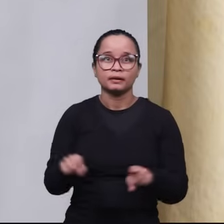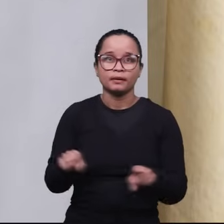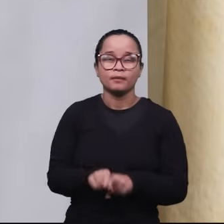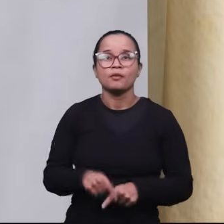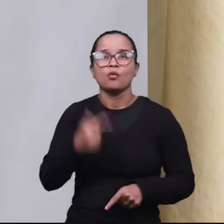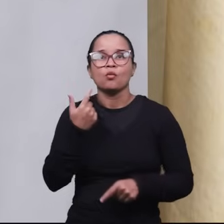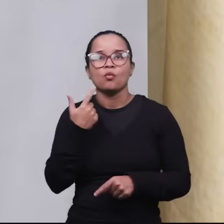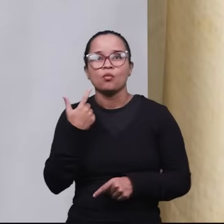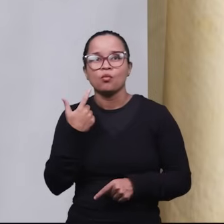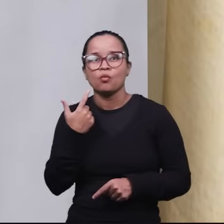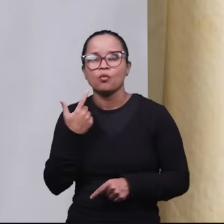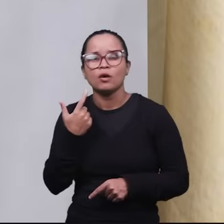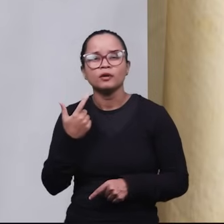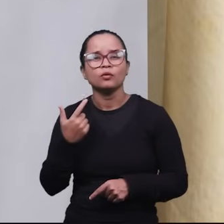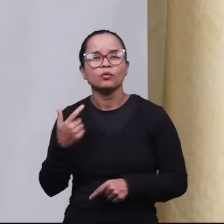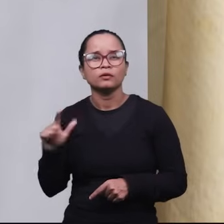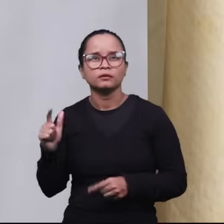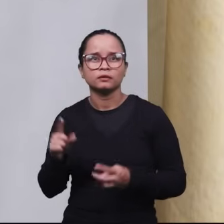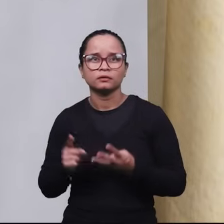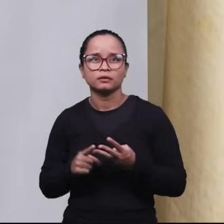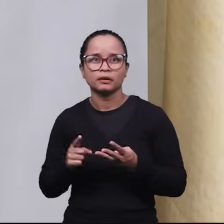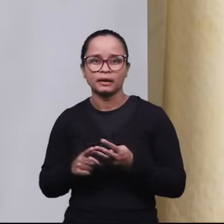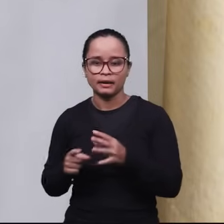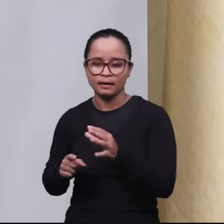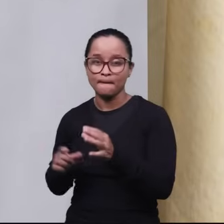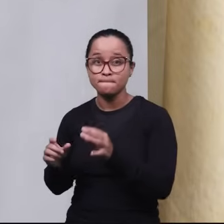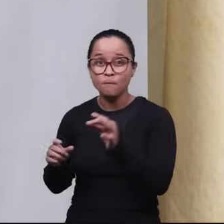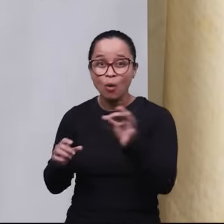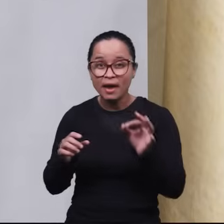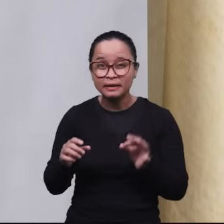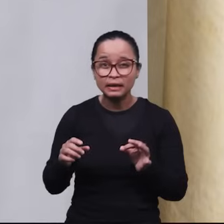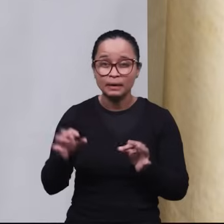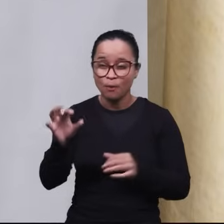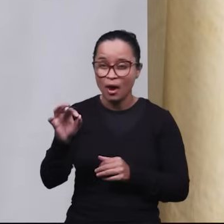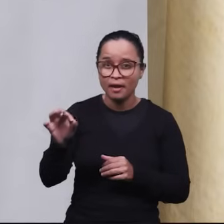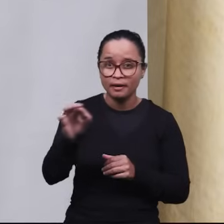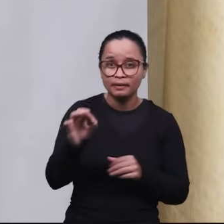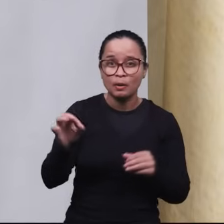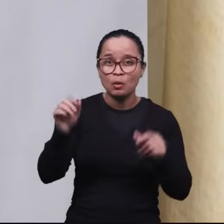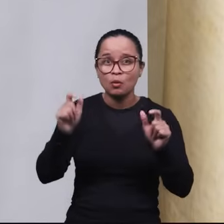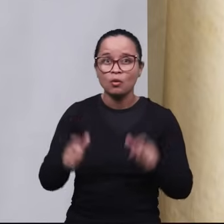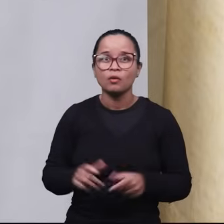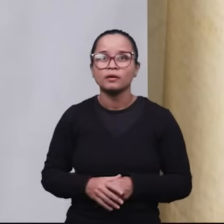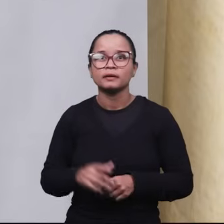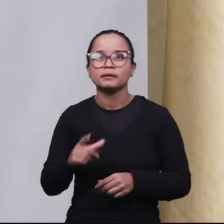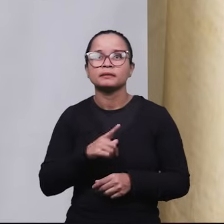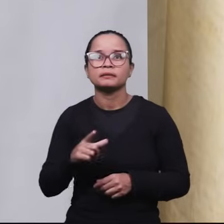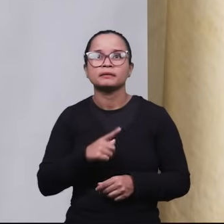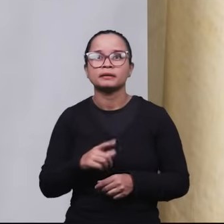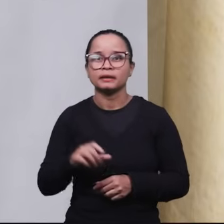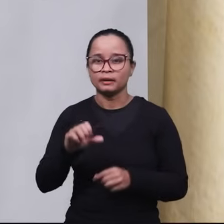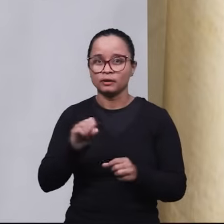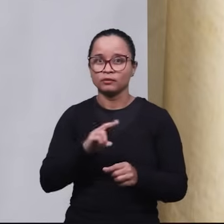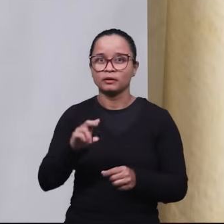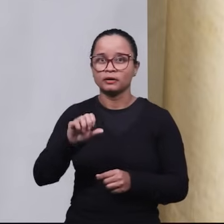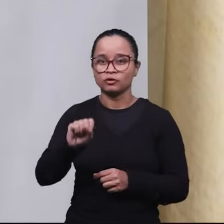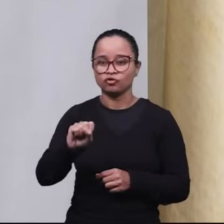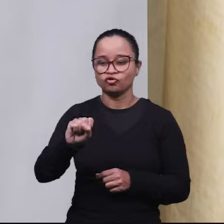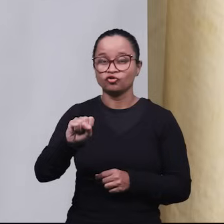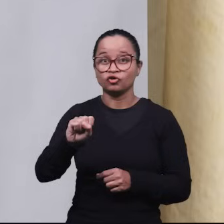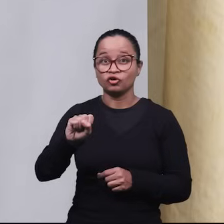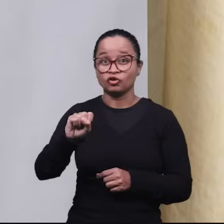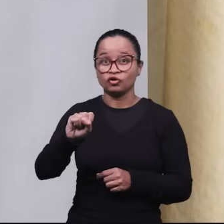circulava uma moeda local. Essa moeda era chamada de shekel de Tiro. Foi